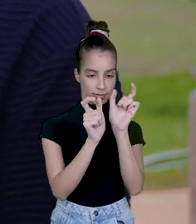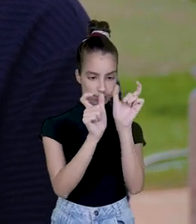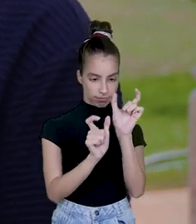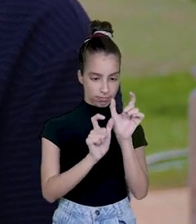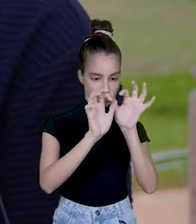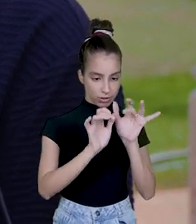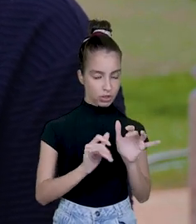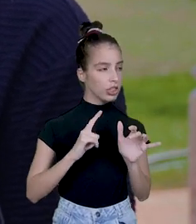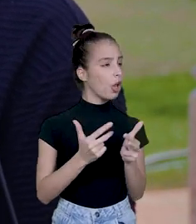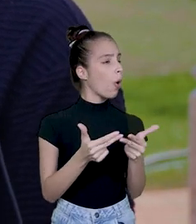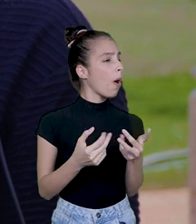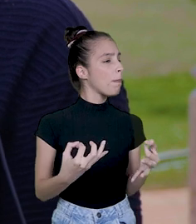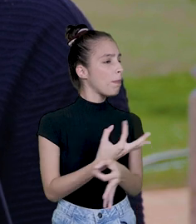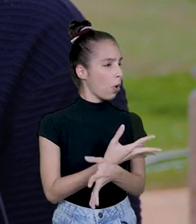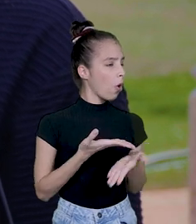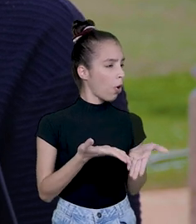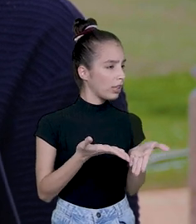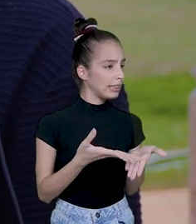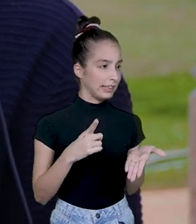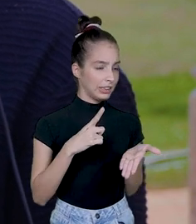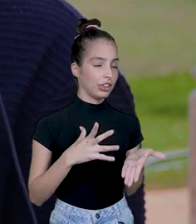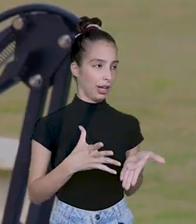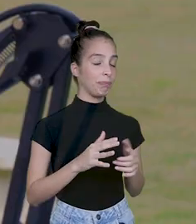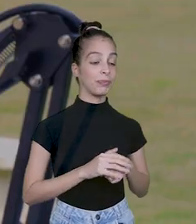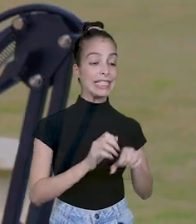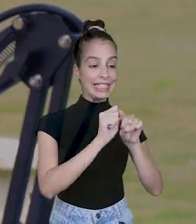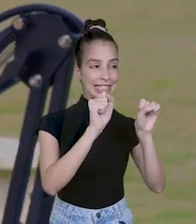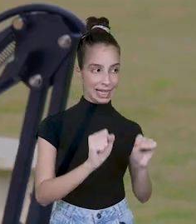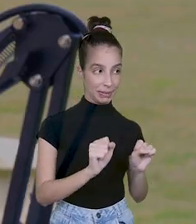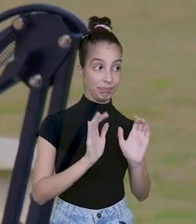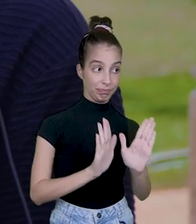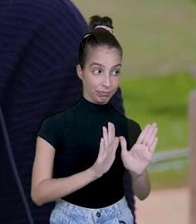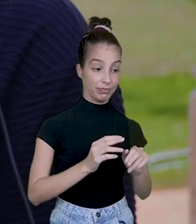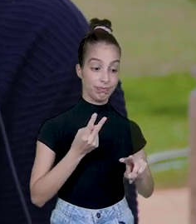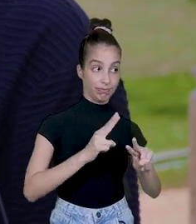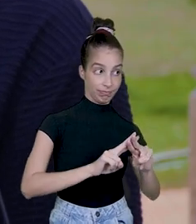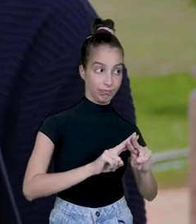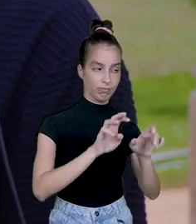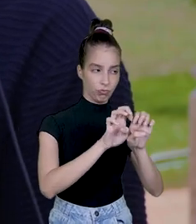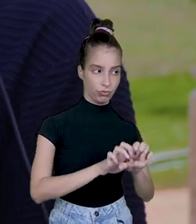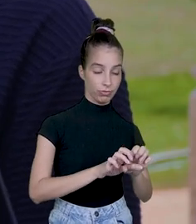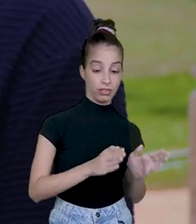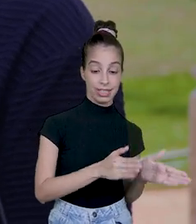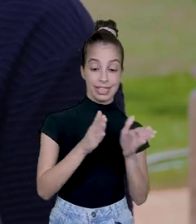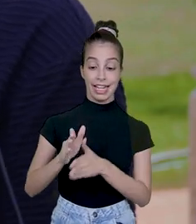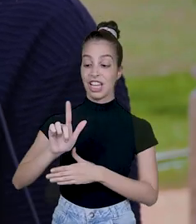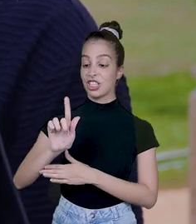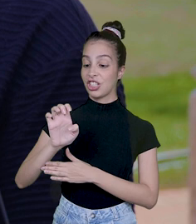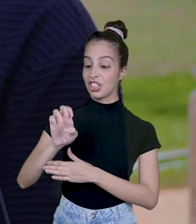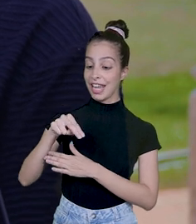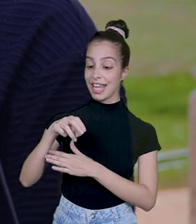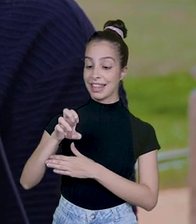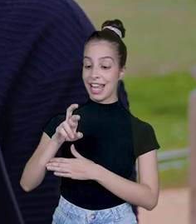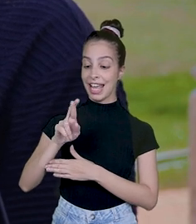tem as coisas mais ou menos prontas Então as respostas Elas já estão programadas uhum a inteligência artificial generativa de uma forma diferente